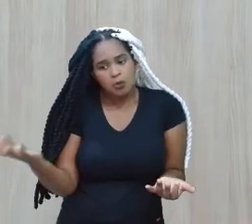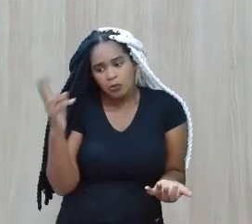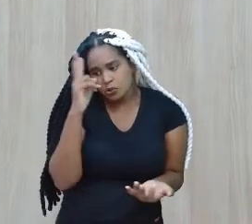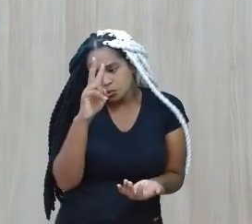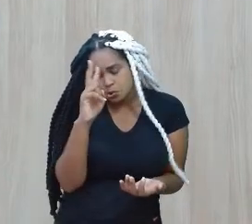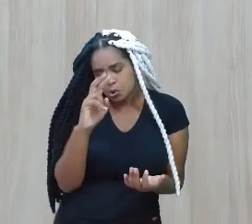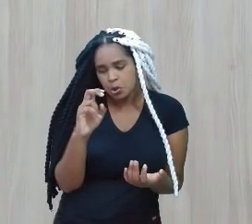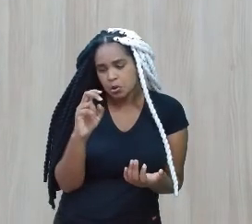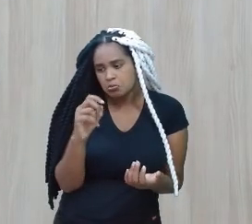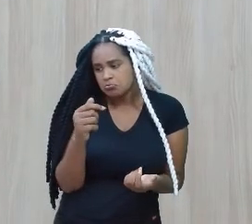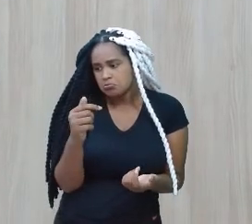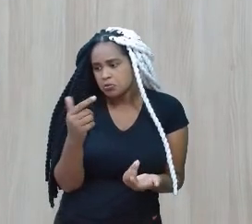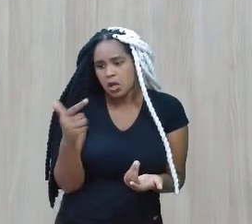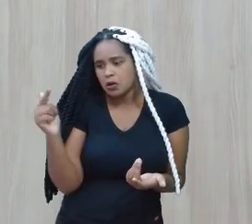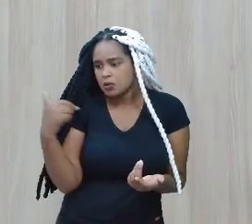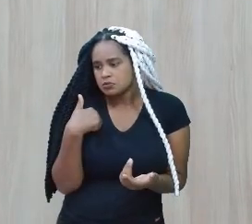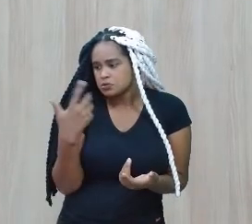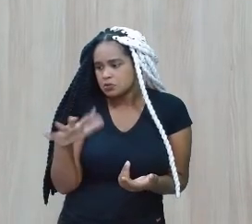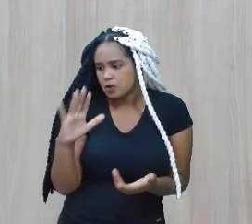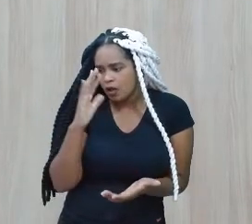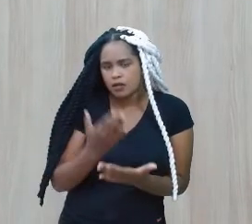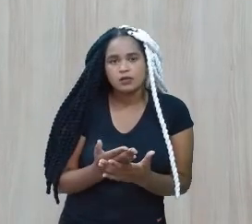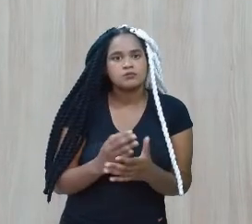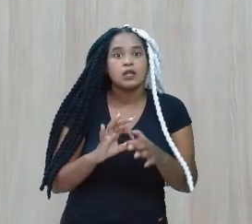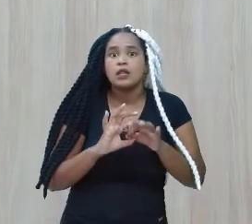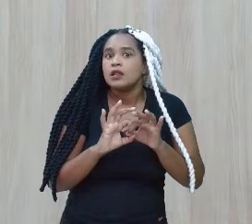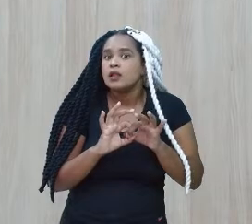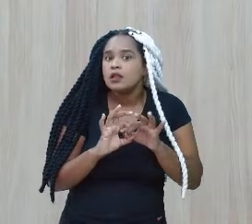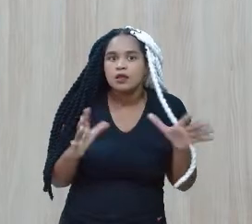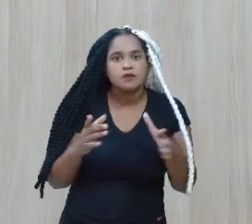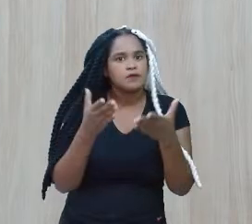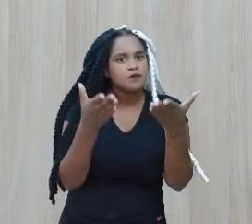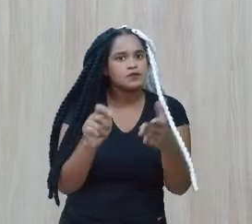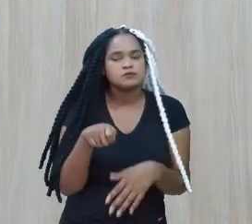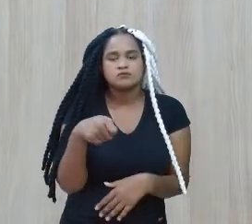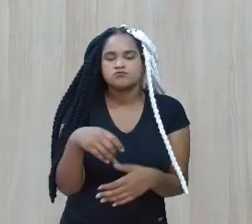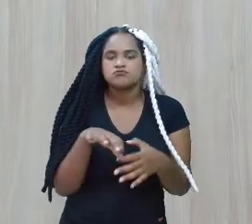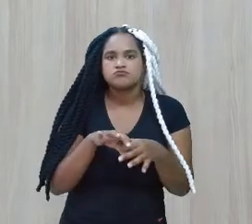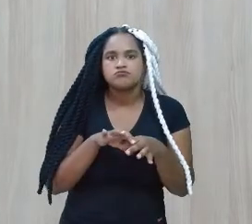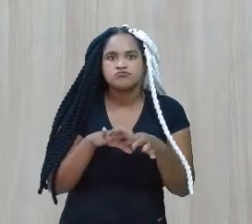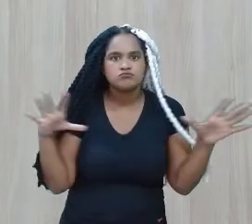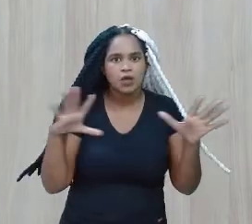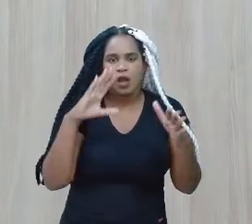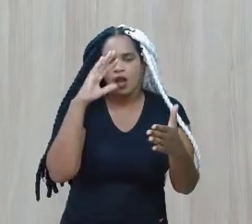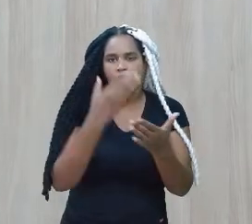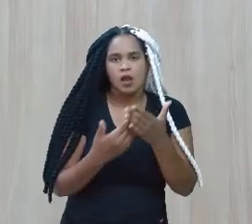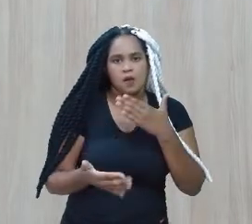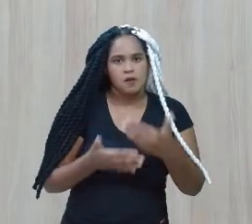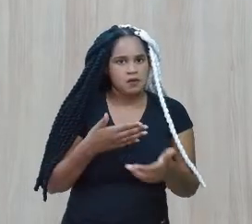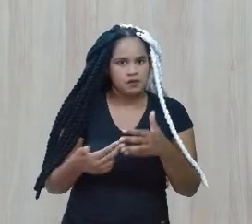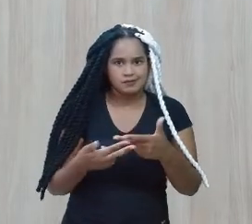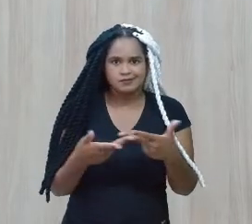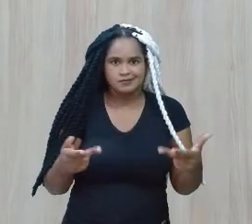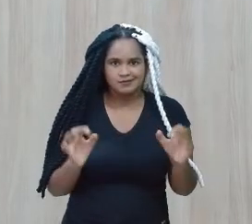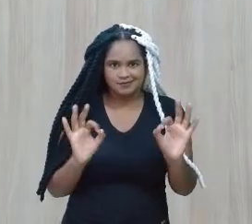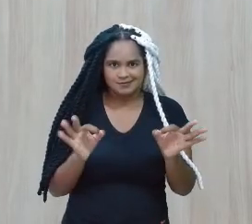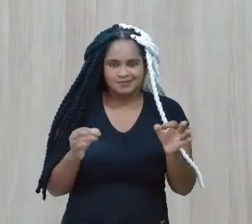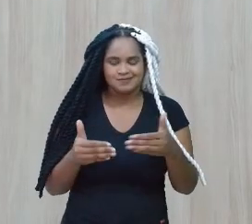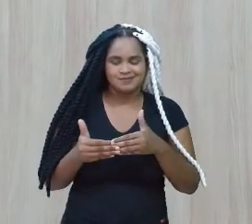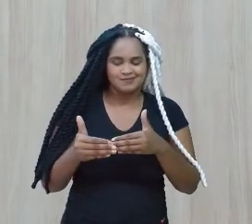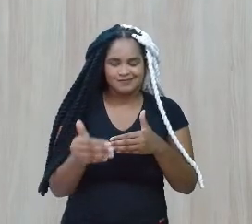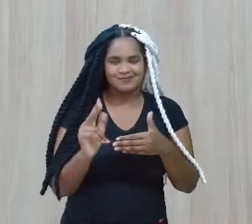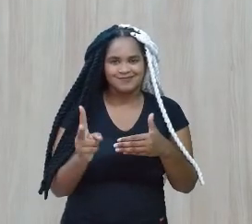não. Eu sempre direi que você é livre para acreditar naquilo que você quiser. Vamos